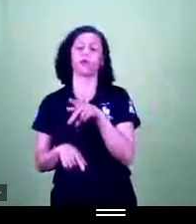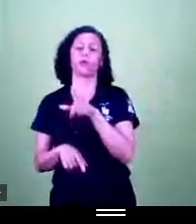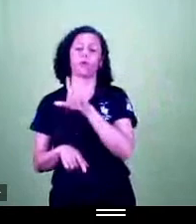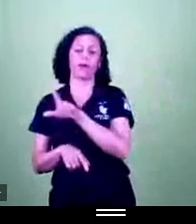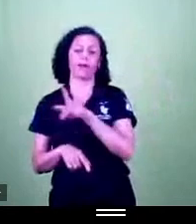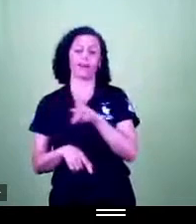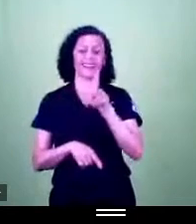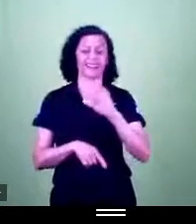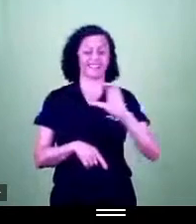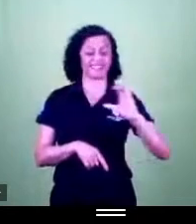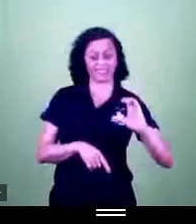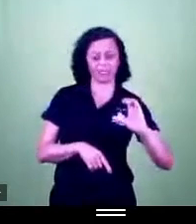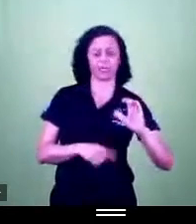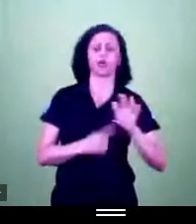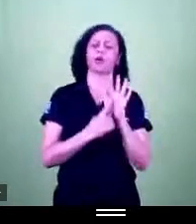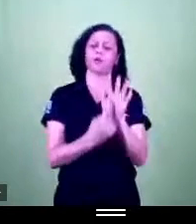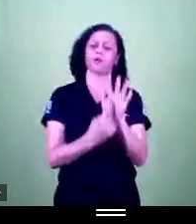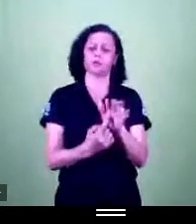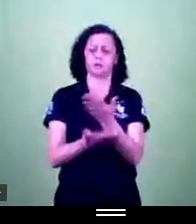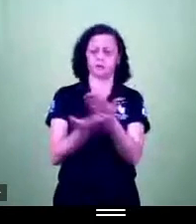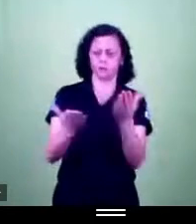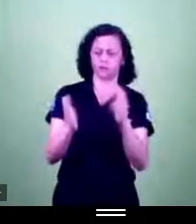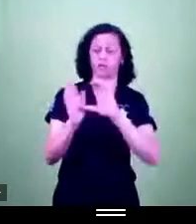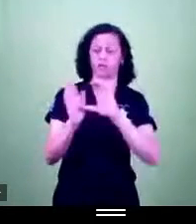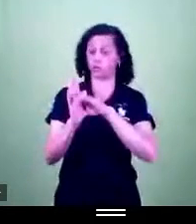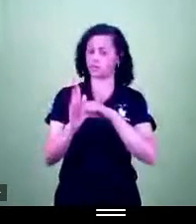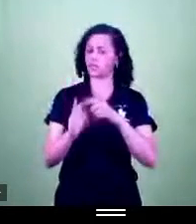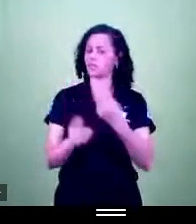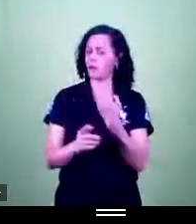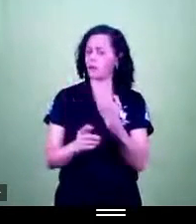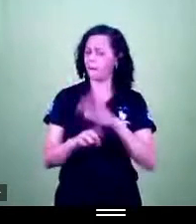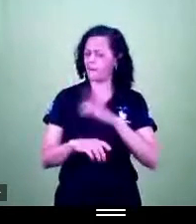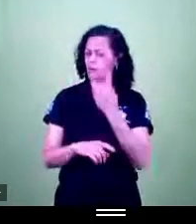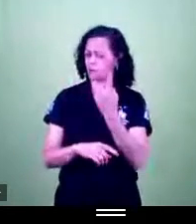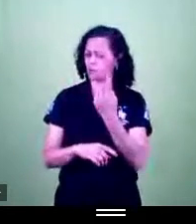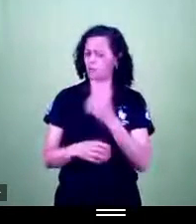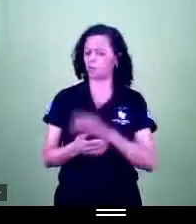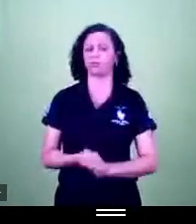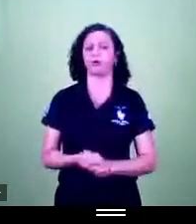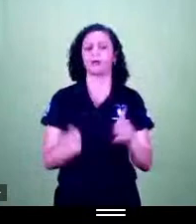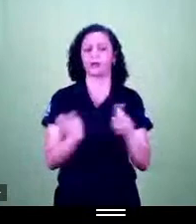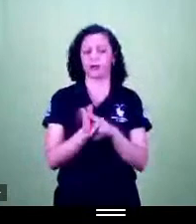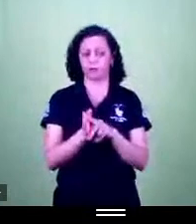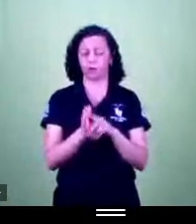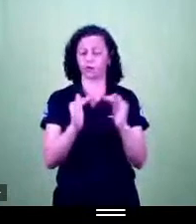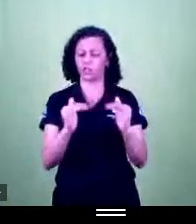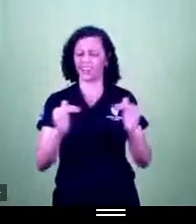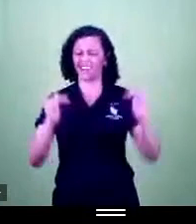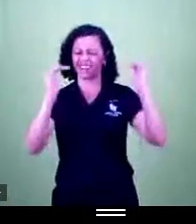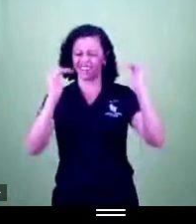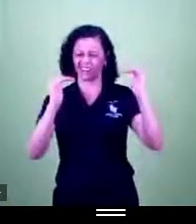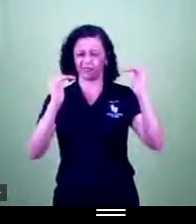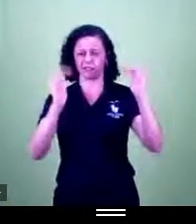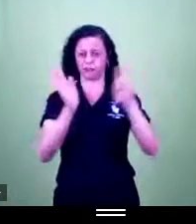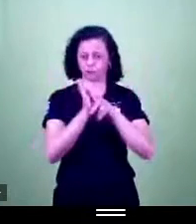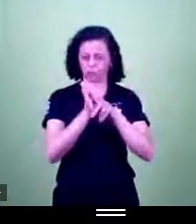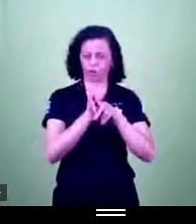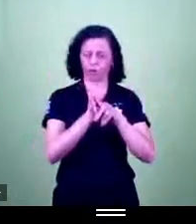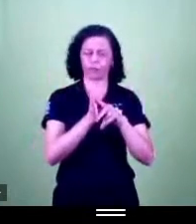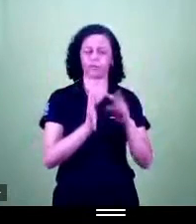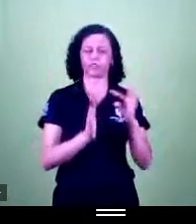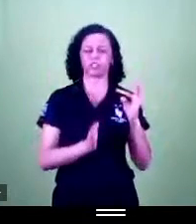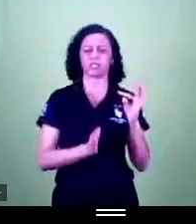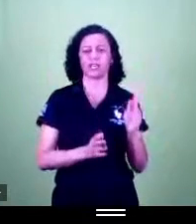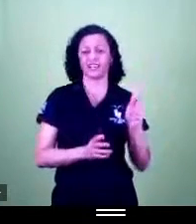um conceito, apresentar mais um conceito para vocês do conceito de elevação de tensão e queda de tensão. Então, nos circuitos que vocês